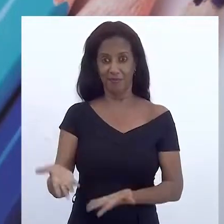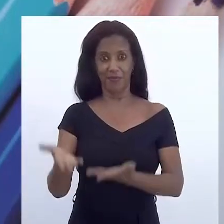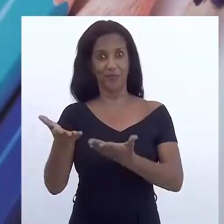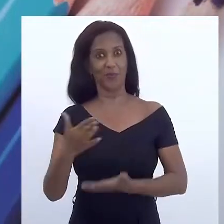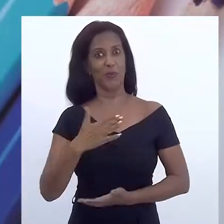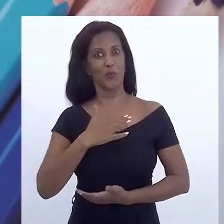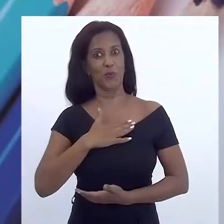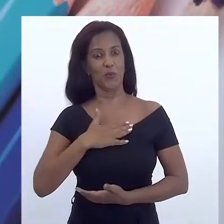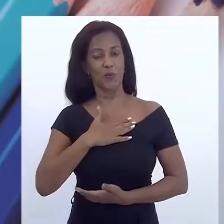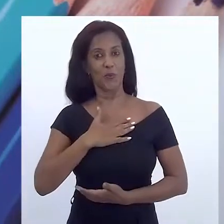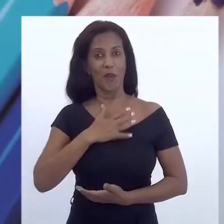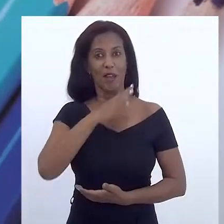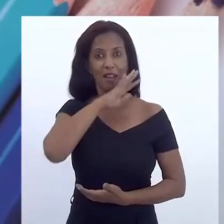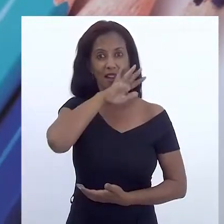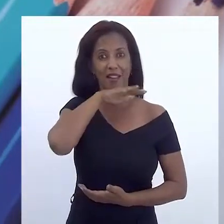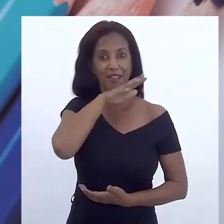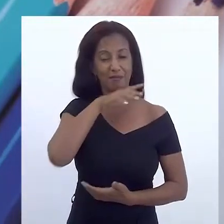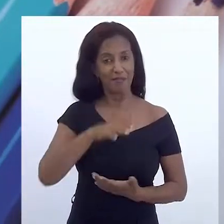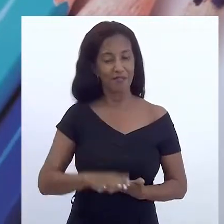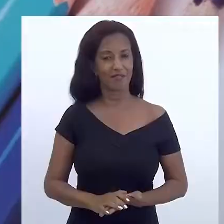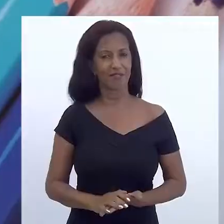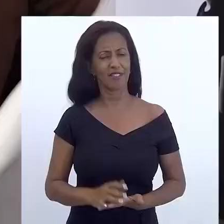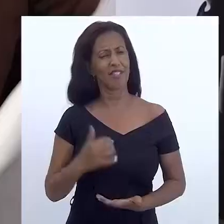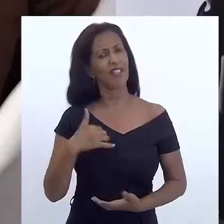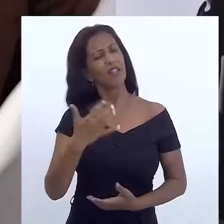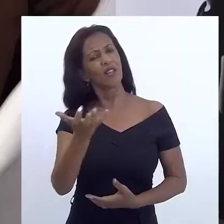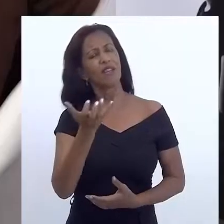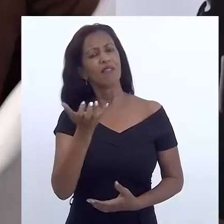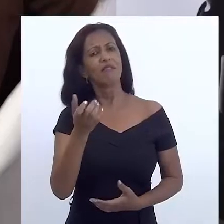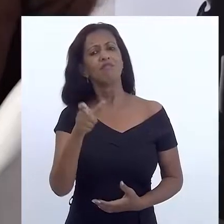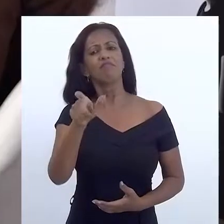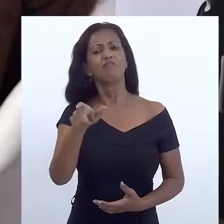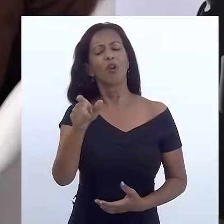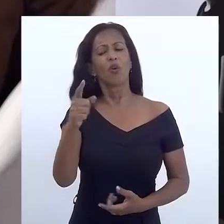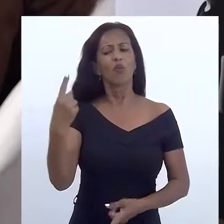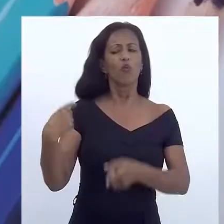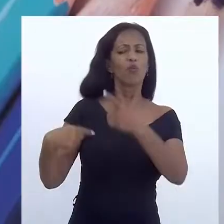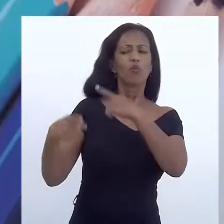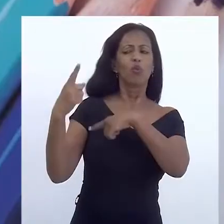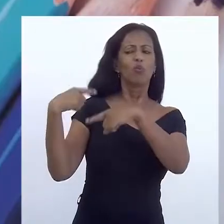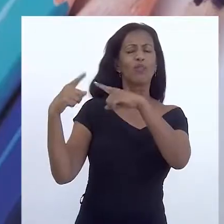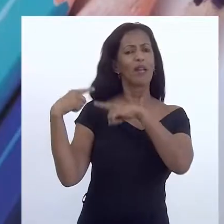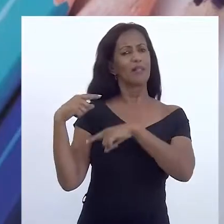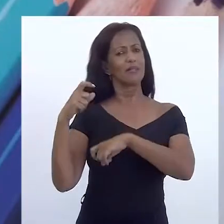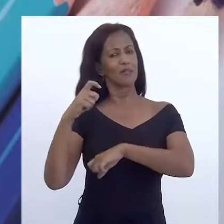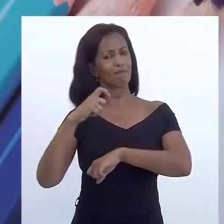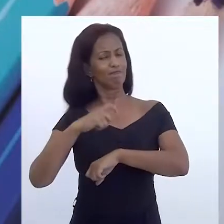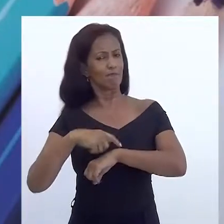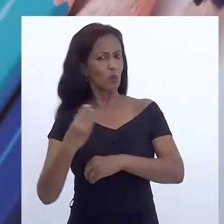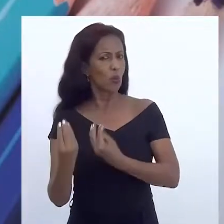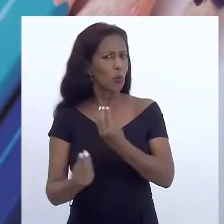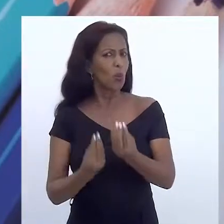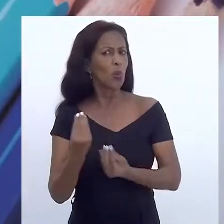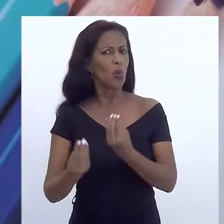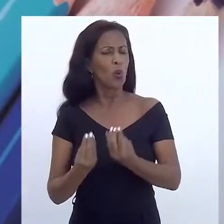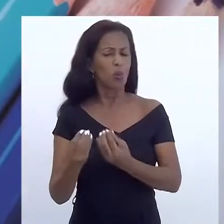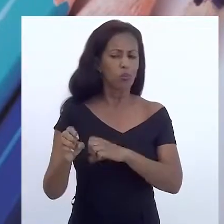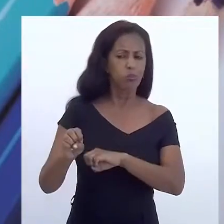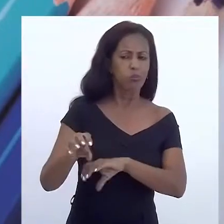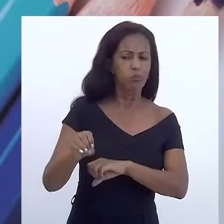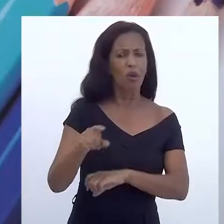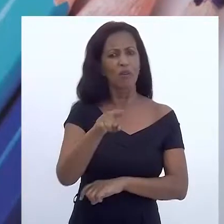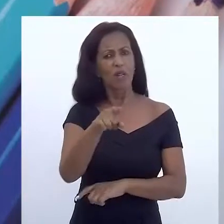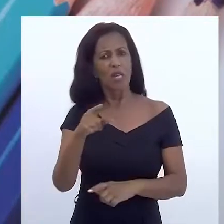tanto de bicho. E aí eu queria que você voltasse no tempo um pouquinho. Como é que foi a educação? Você sempre